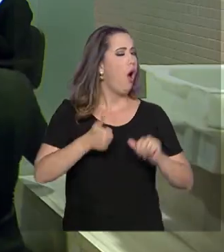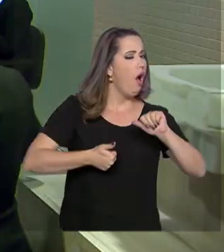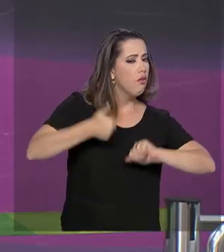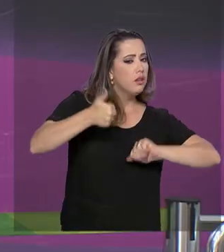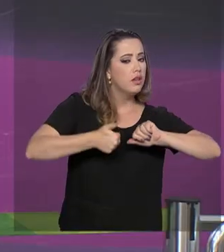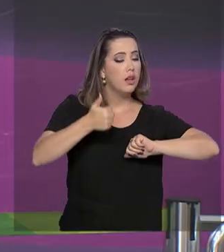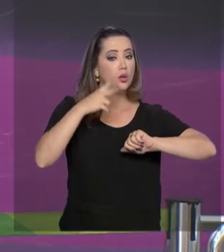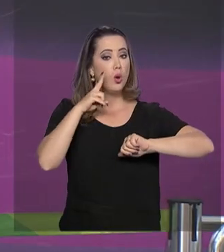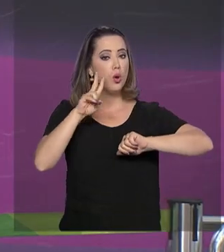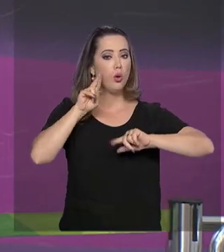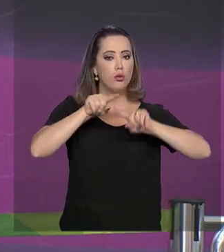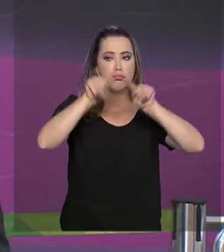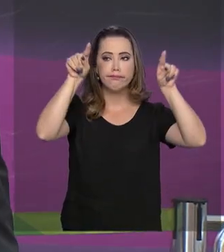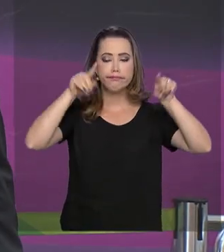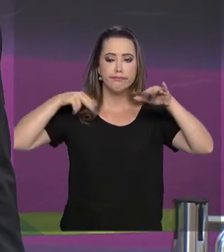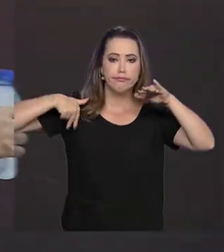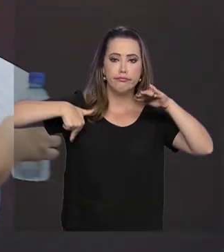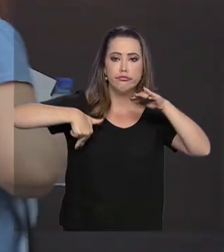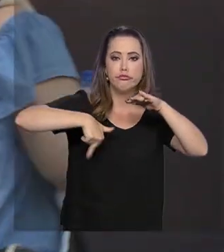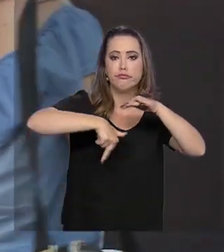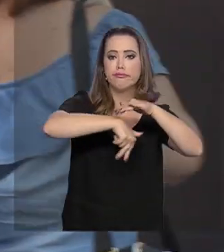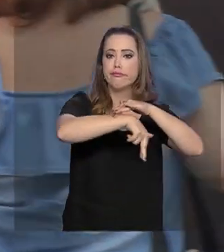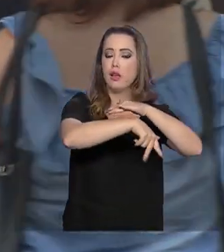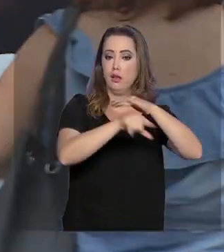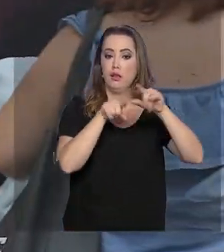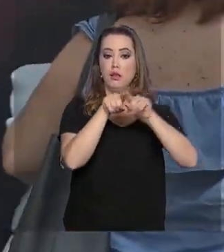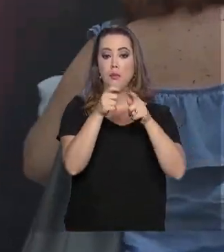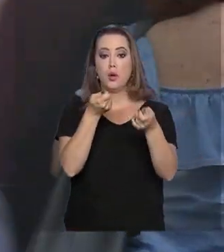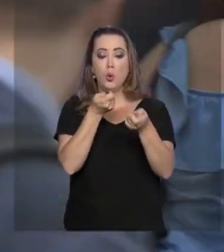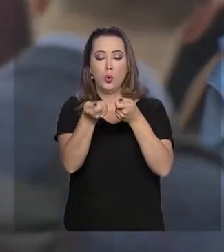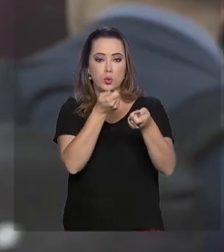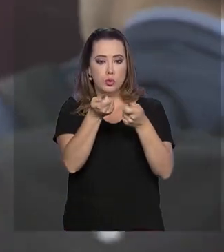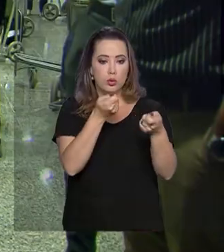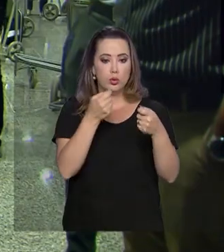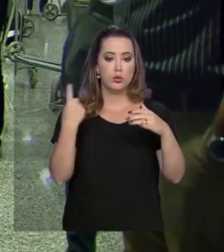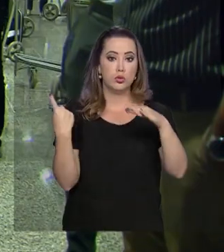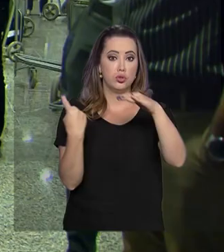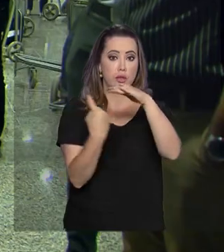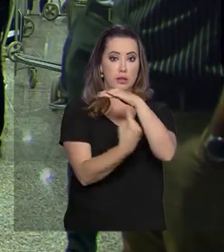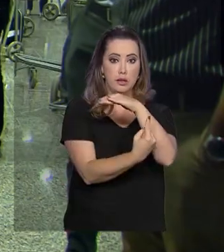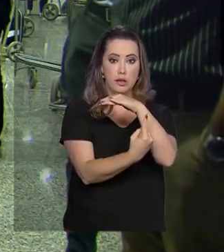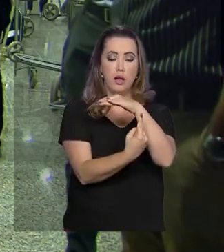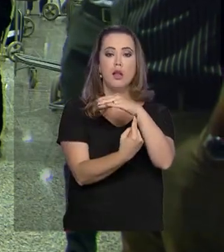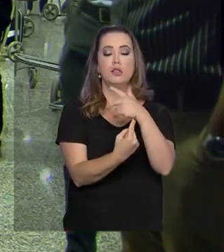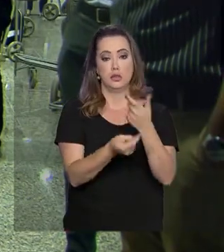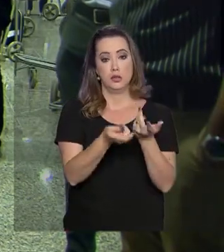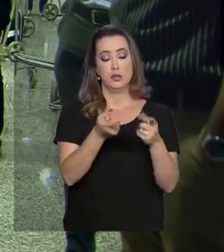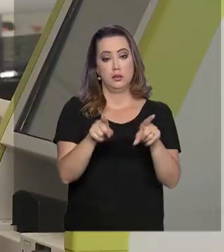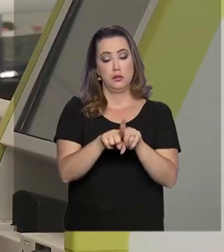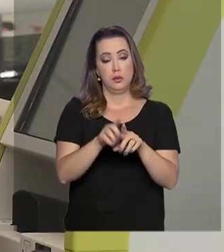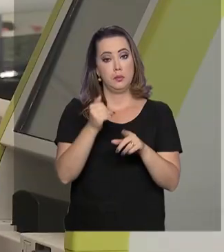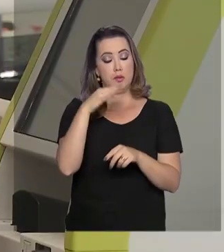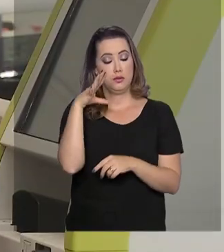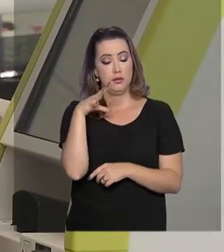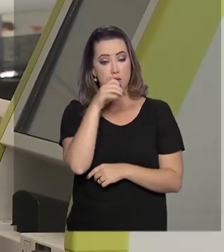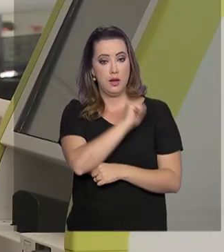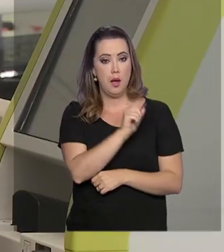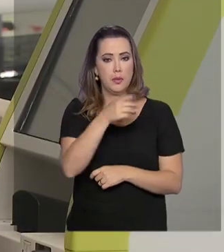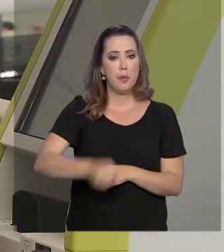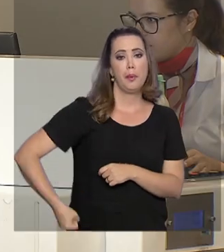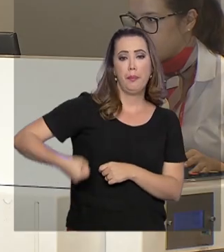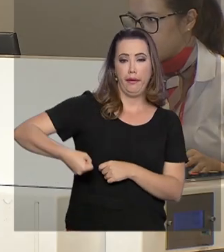raio-x e controle migratório e aduaneiro mais eficientes restituição de bagagem e